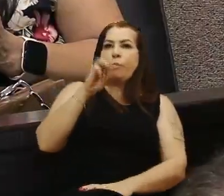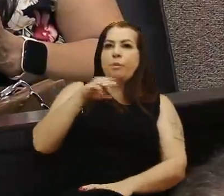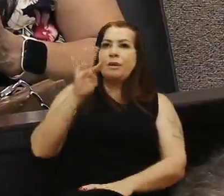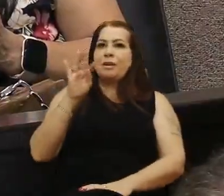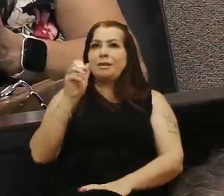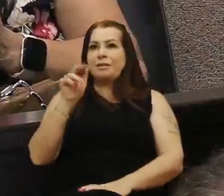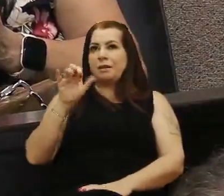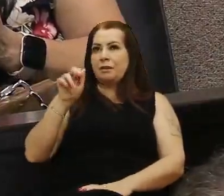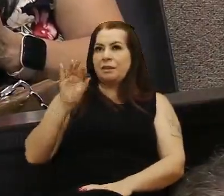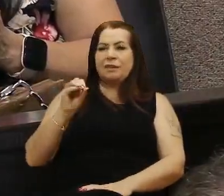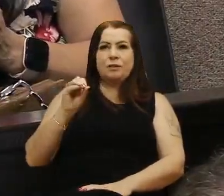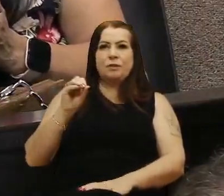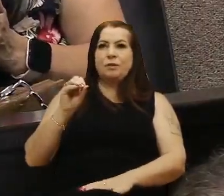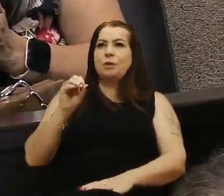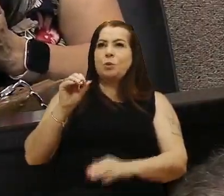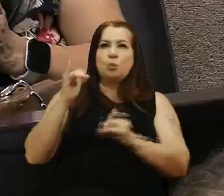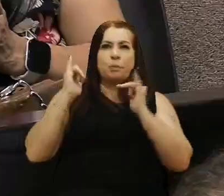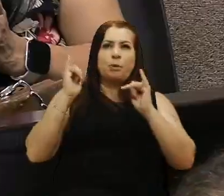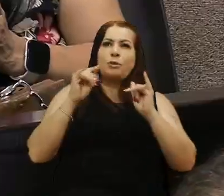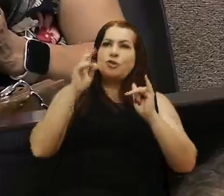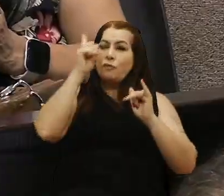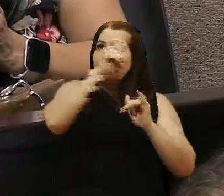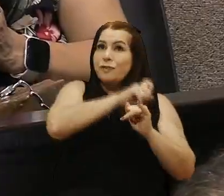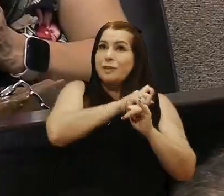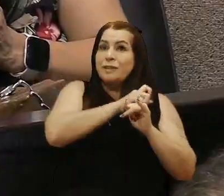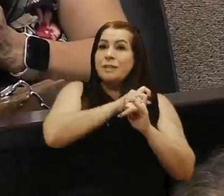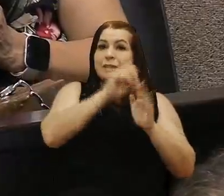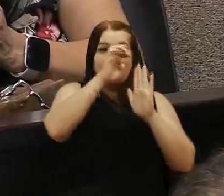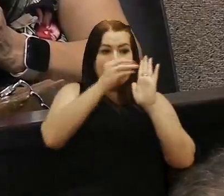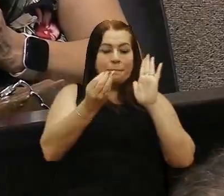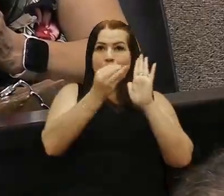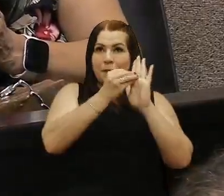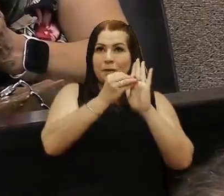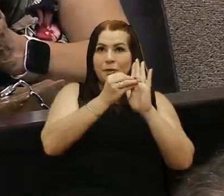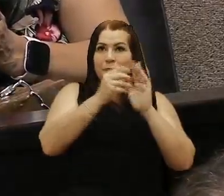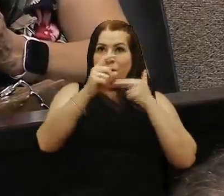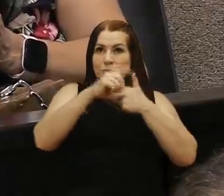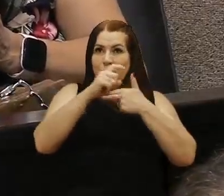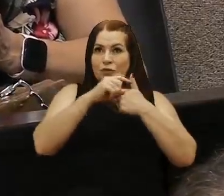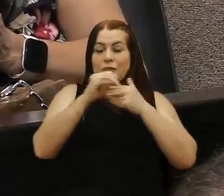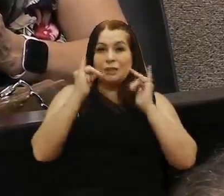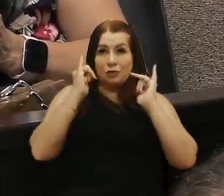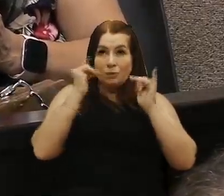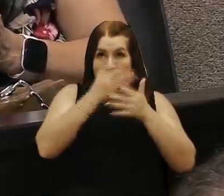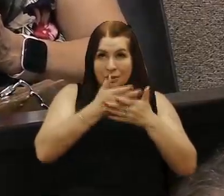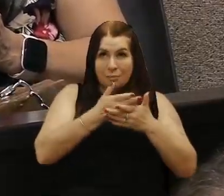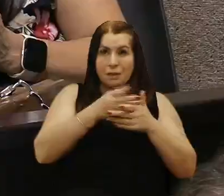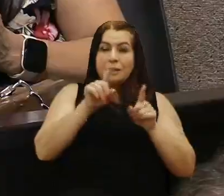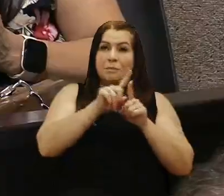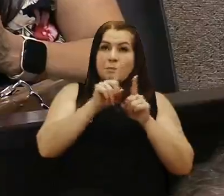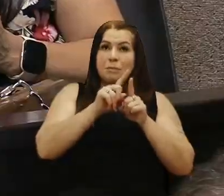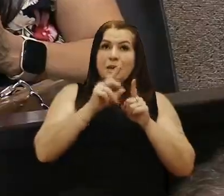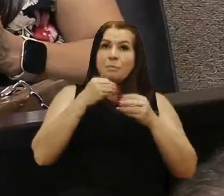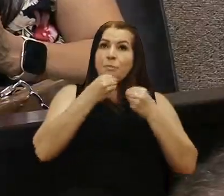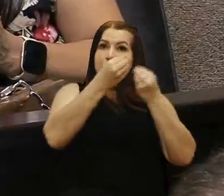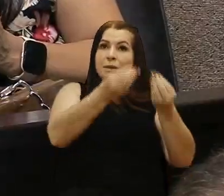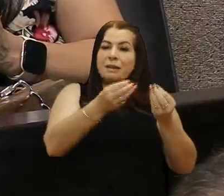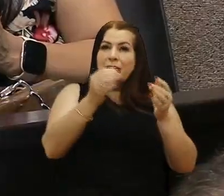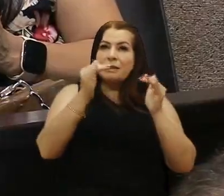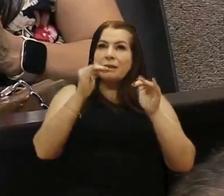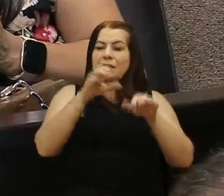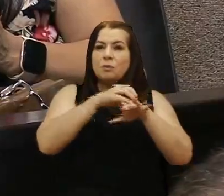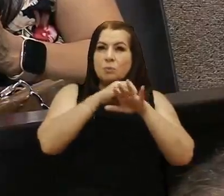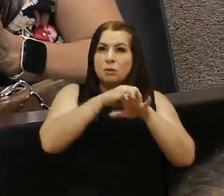é completamente penoso. Tanto é que temos emenda nesse projeto do Executivo de transporte para fornecer transporte para